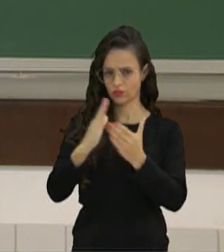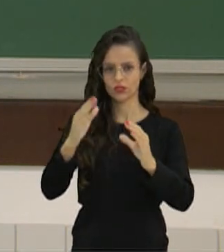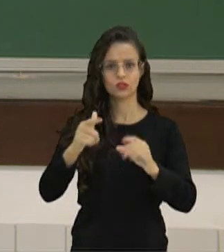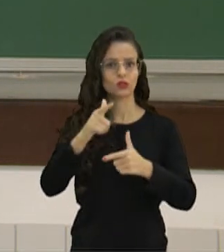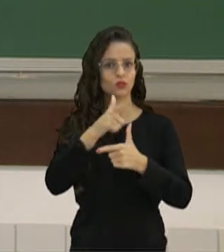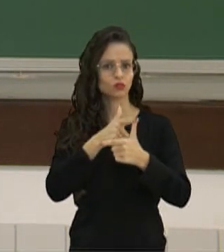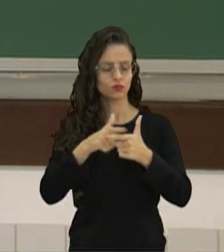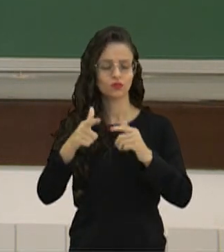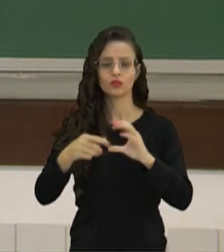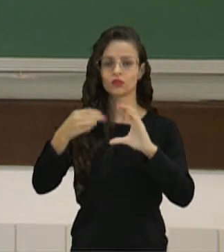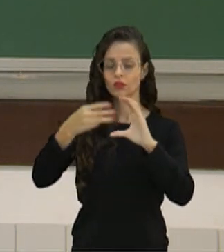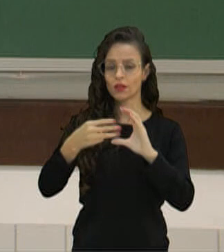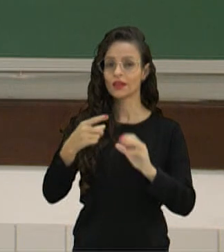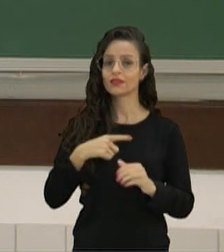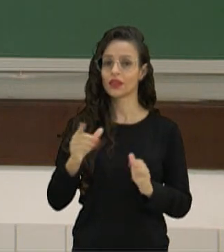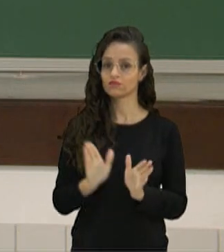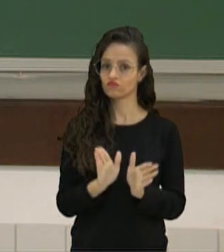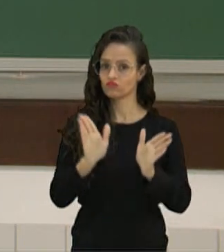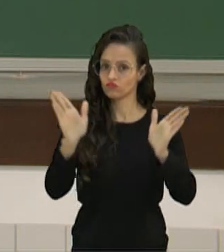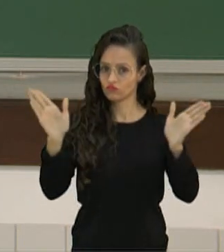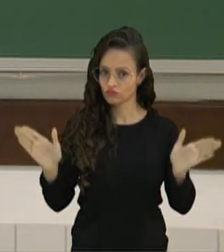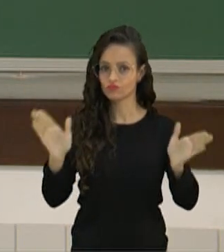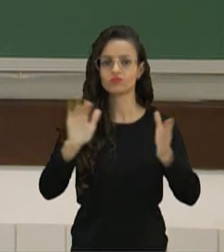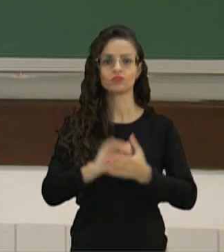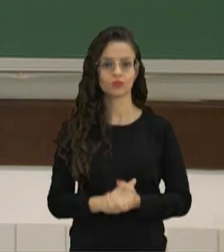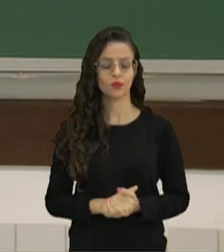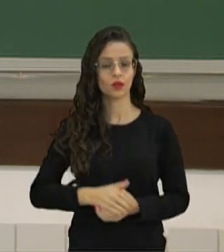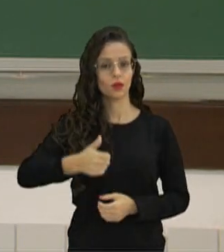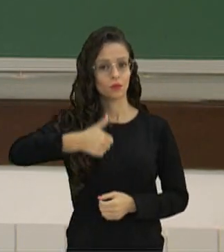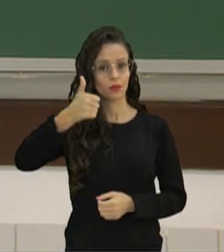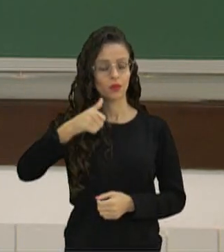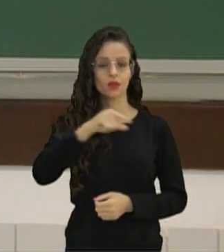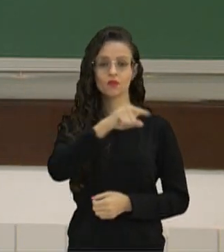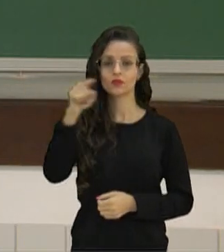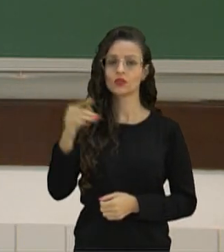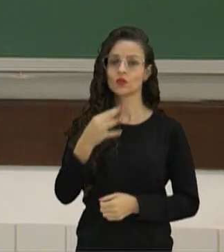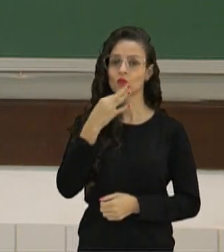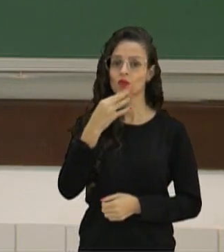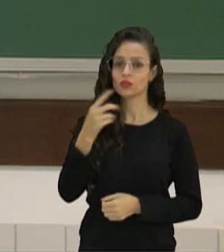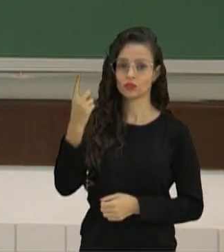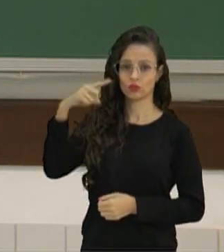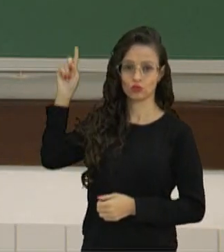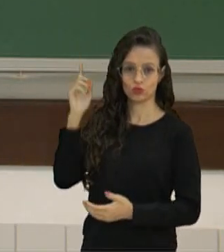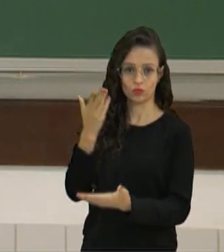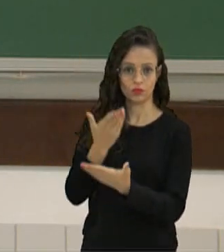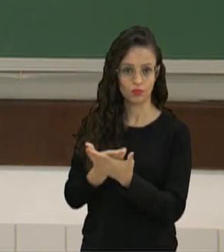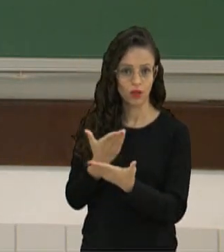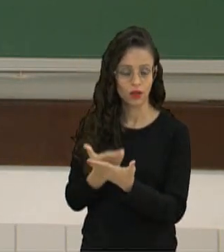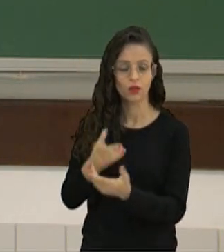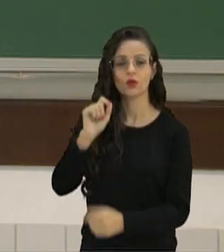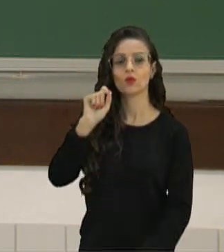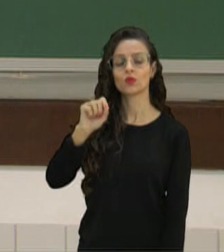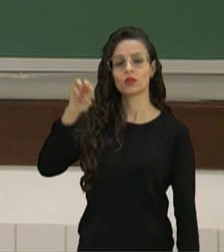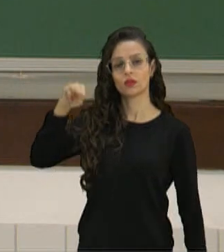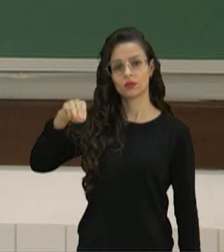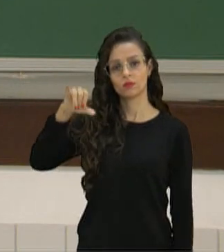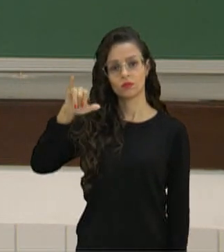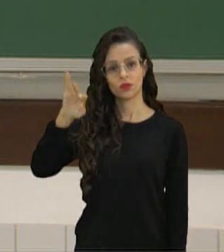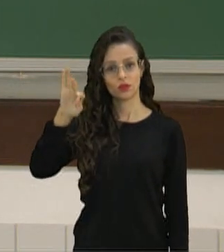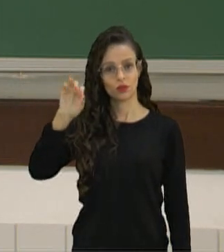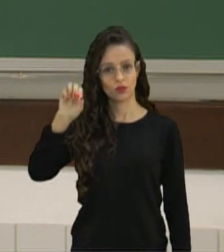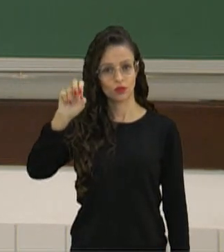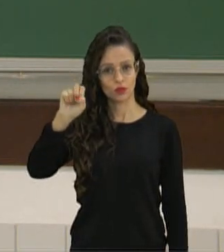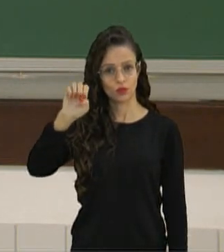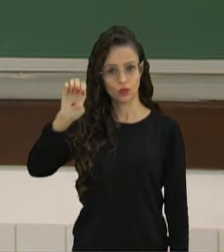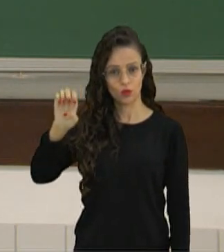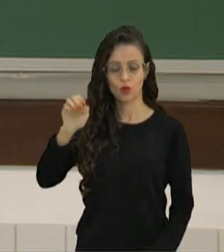nós temos dois tipos de divisões celulares. A primeira vocês conheceram na aula anterior, nós chamamos de mitose.